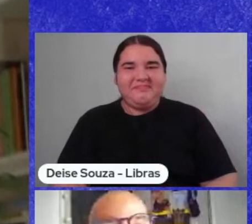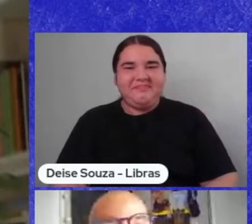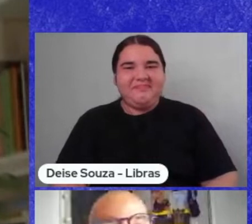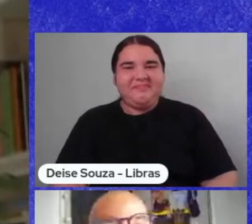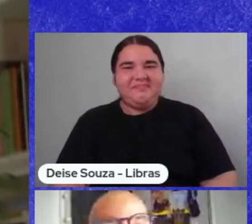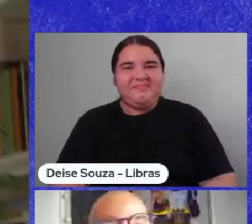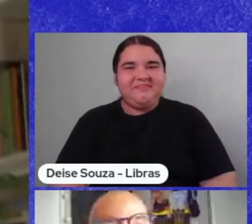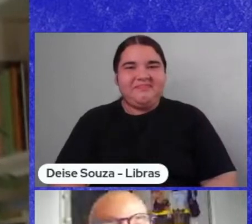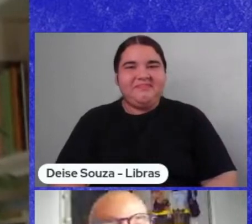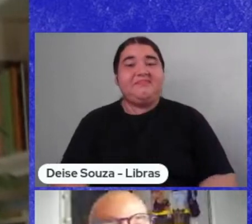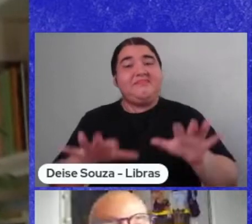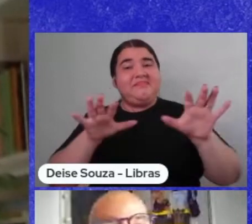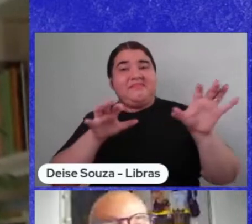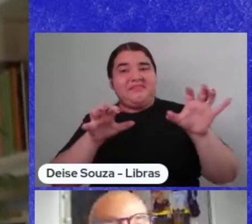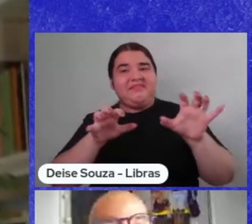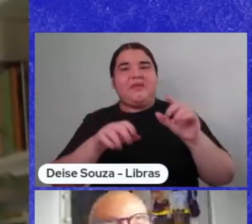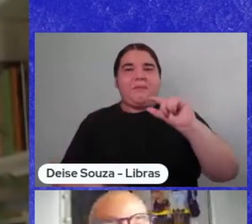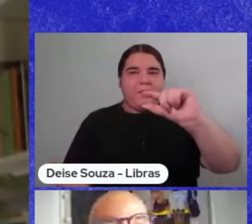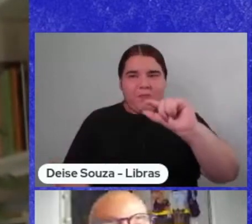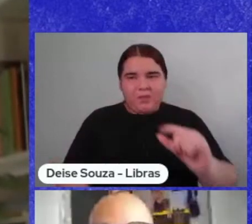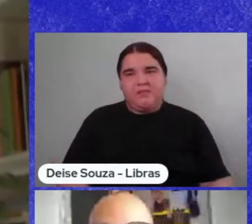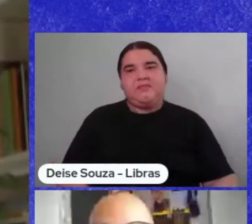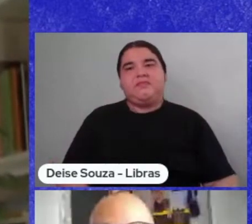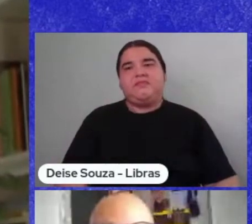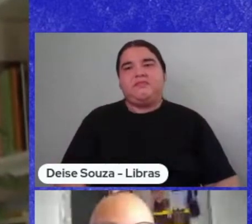Acho que está travando um pouquinho Ai, meu só. Deus.